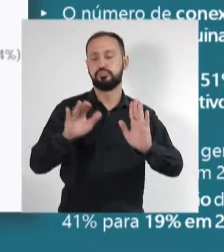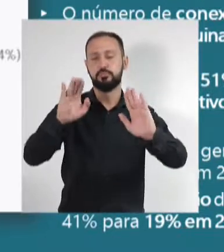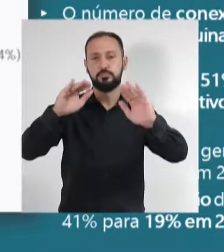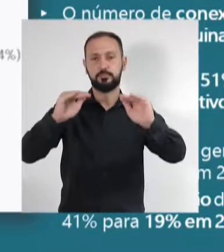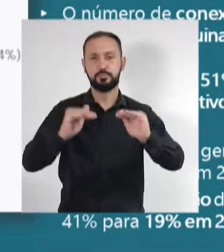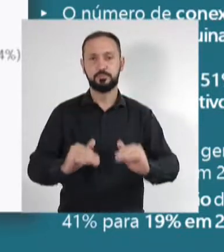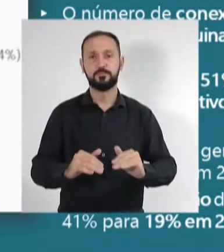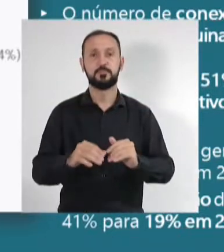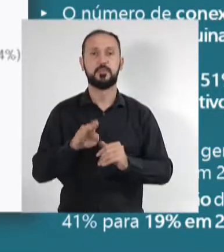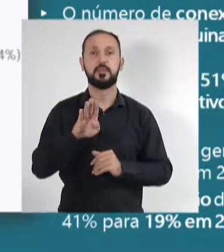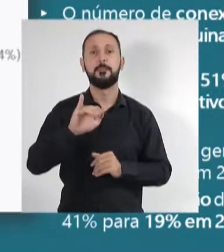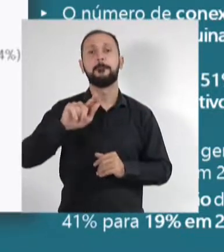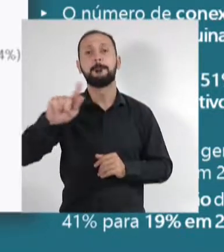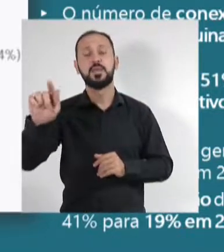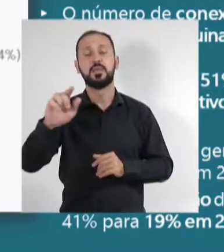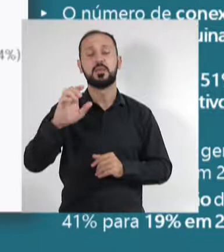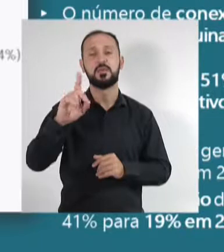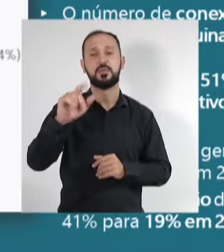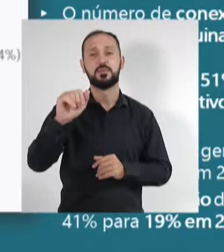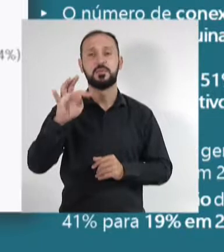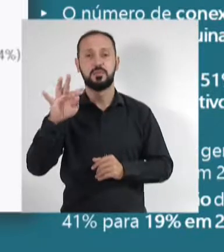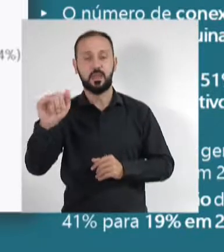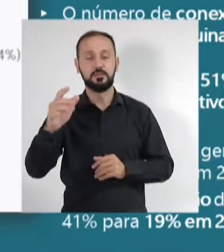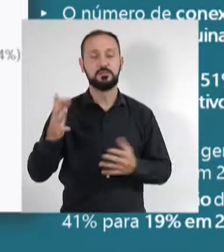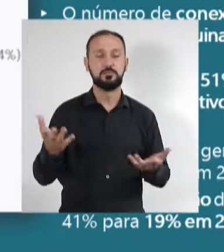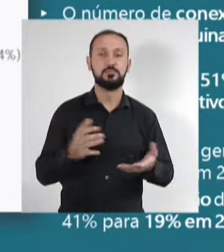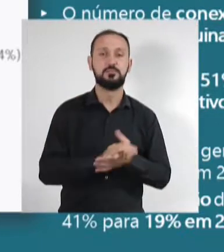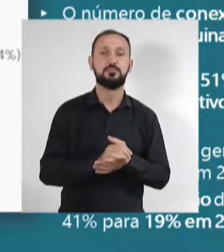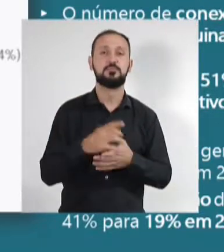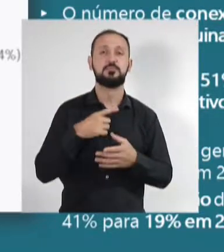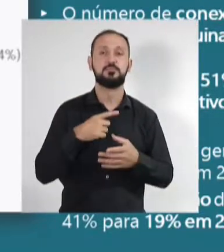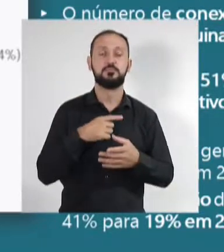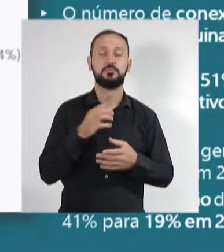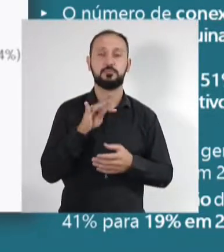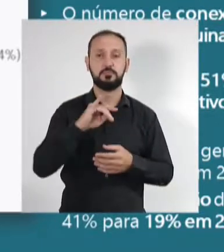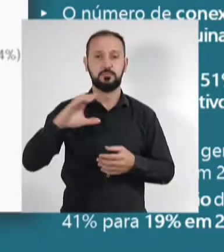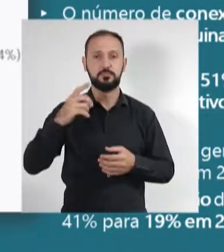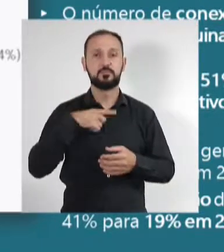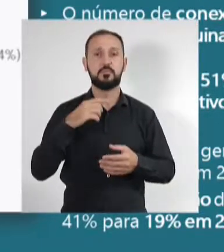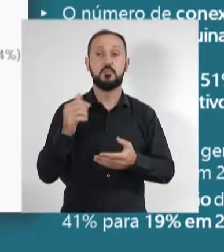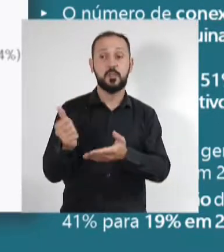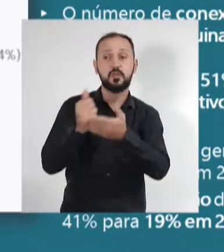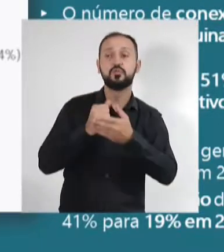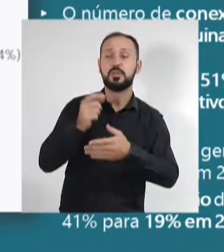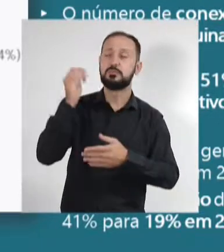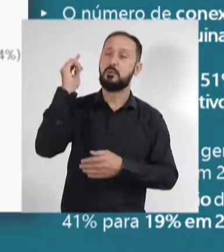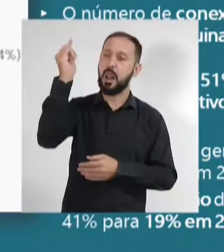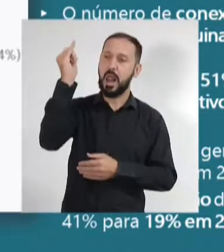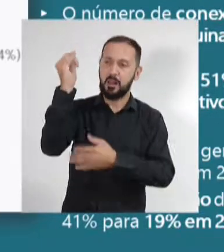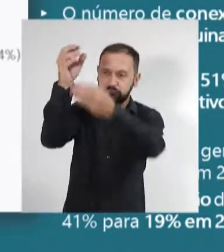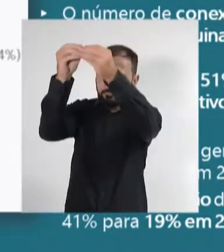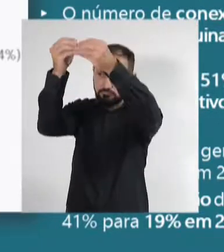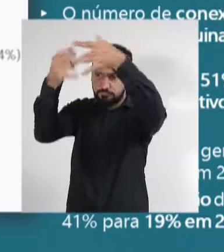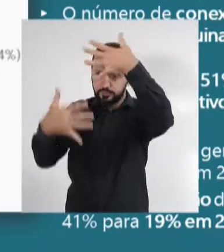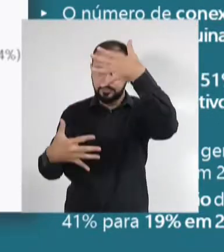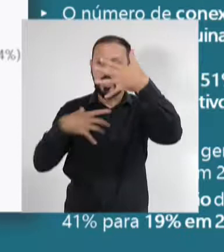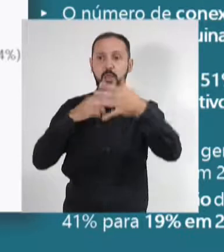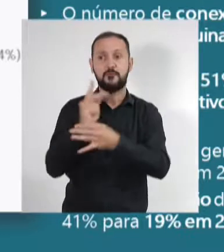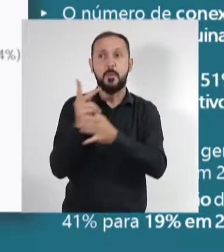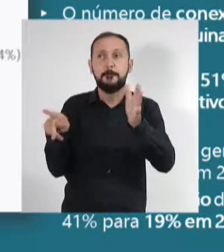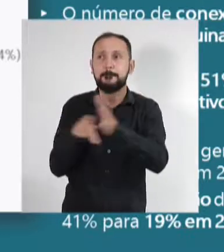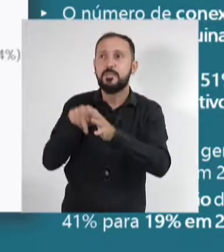chama de Big Data, né, grandes dados, e a tecnologia da informação ela viabiliza o tratamento desses dados a partir de softwares